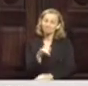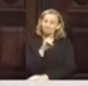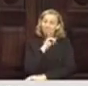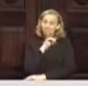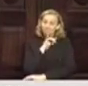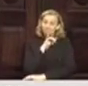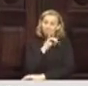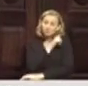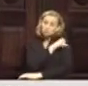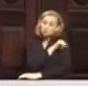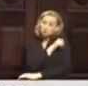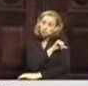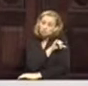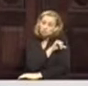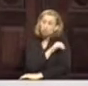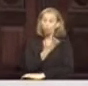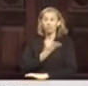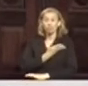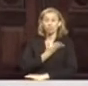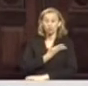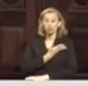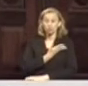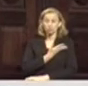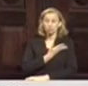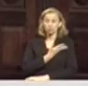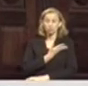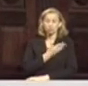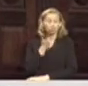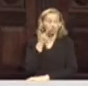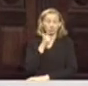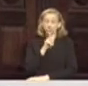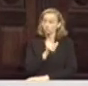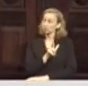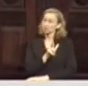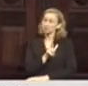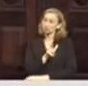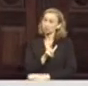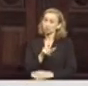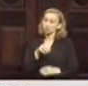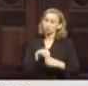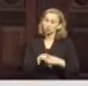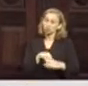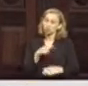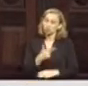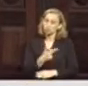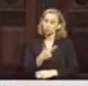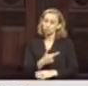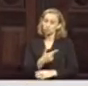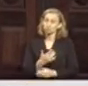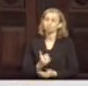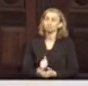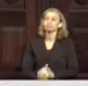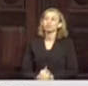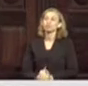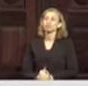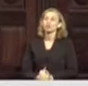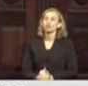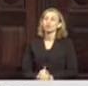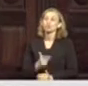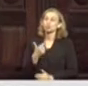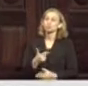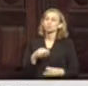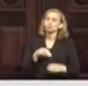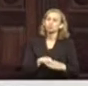Janeiro, Vossa Excelência não foi para o segundo turno. O segundo turno se deu